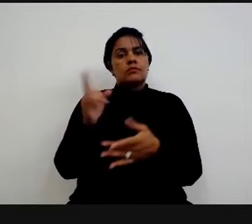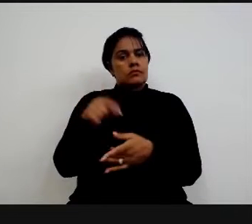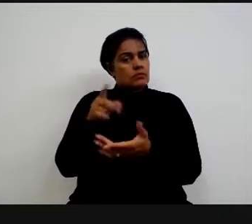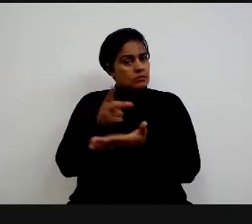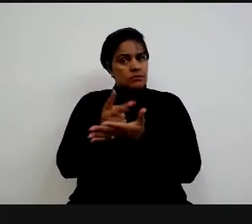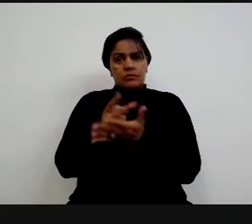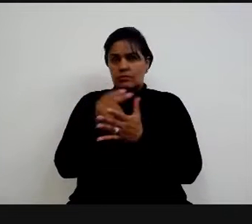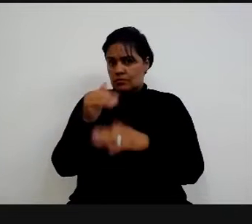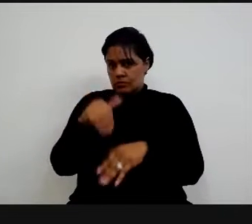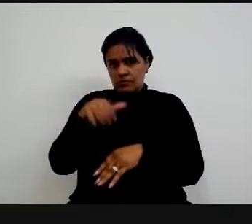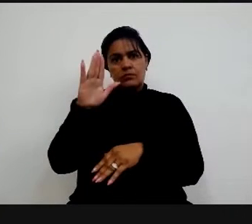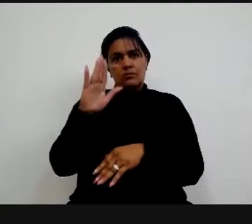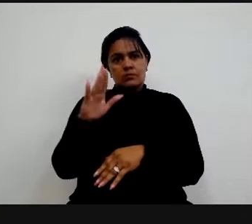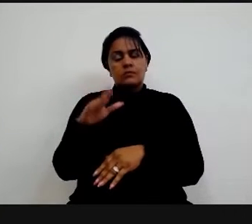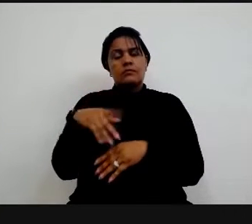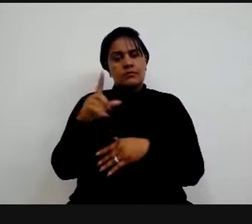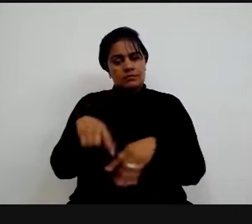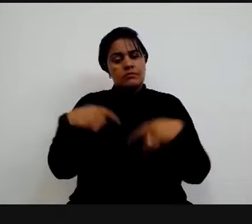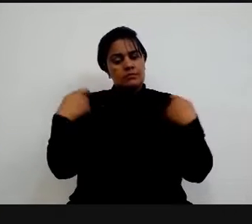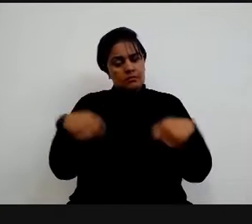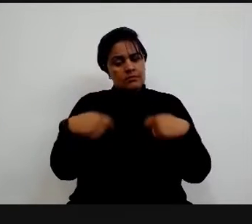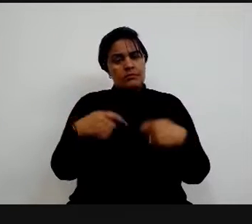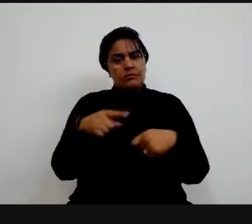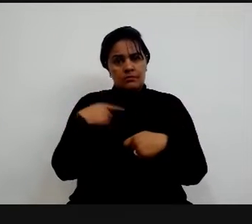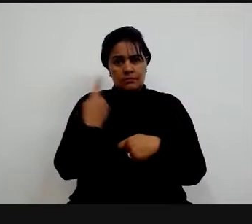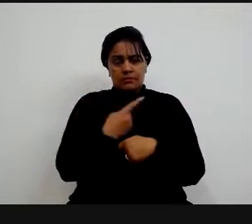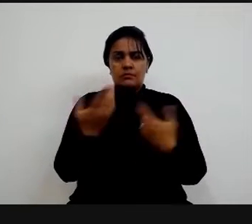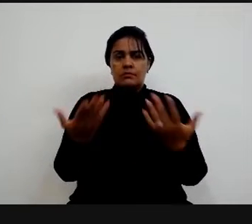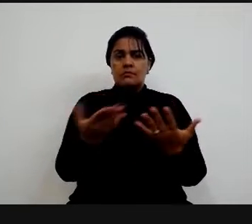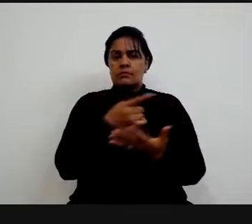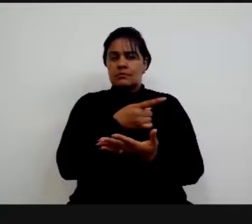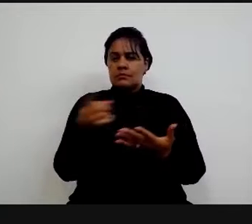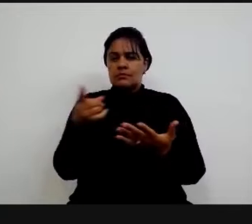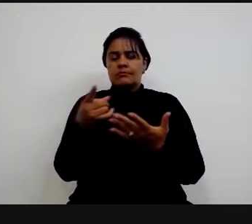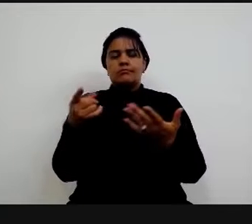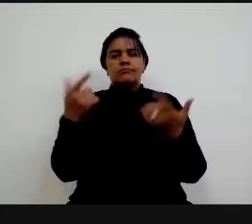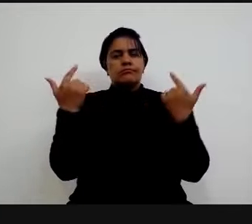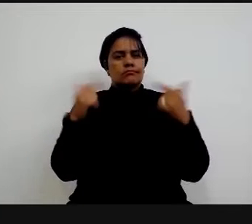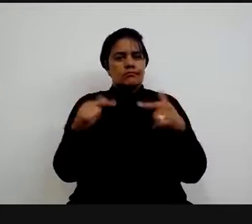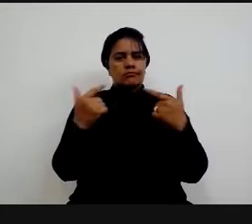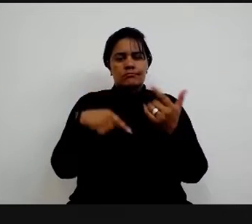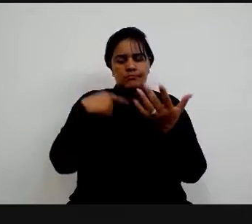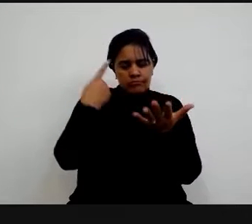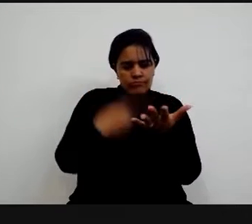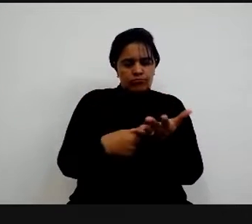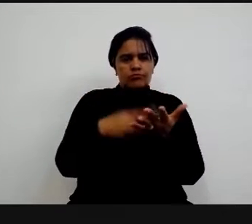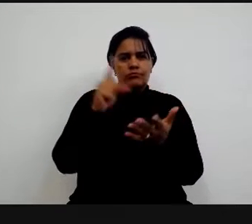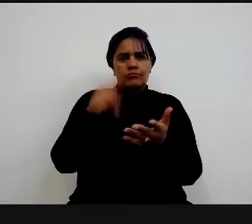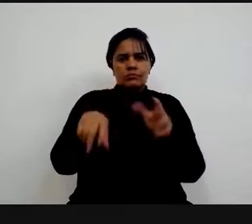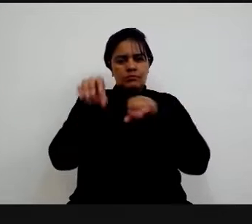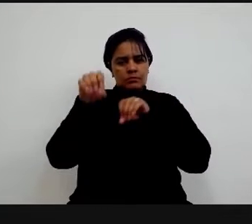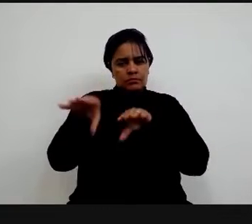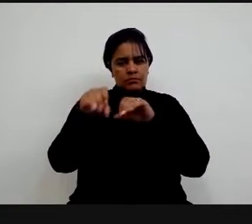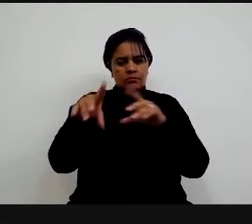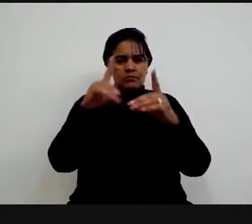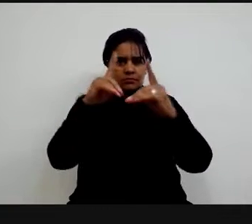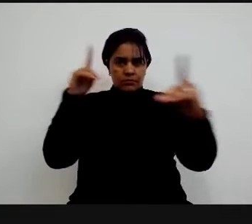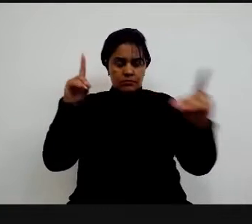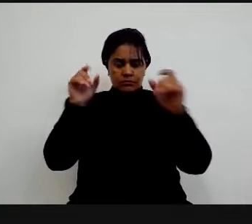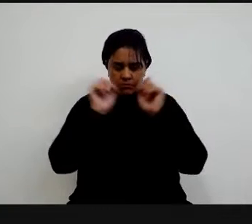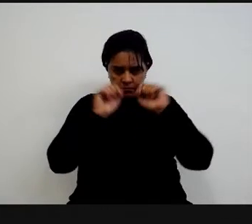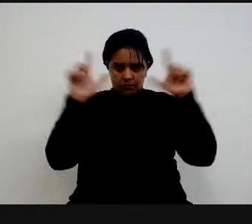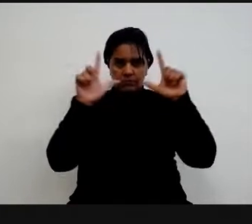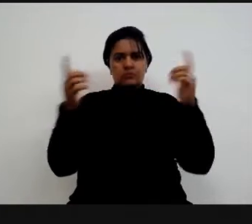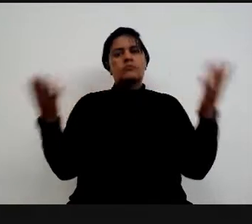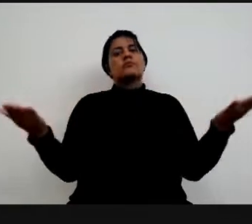mais ainda como uma demanda. Né? Aqueles que ainda não tinham acordado para o ensino à distância, agora